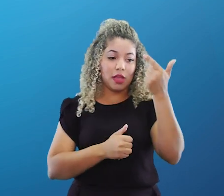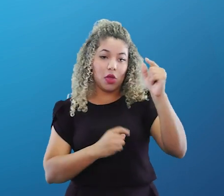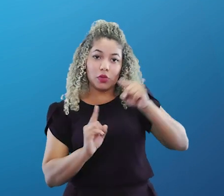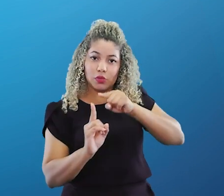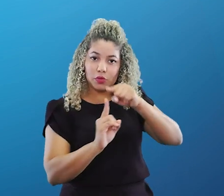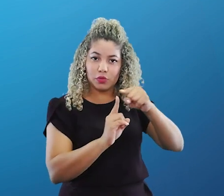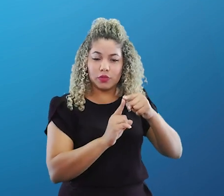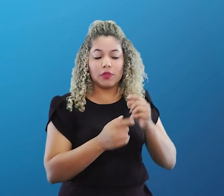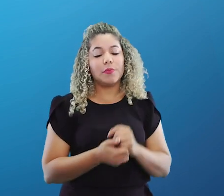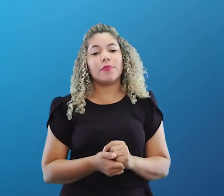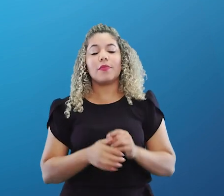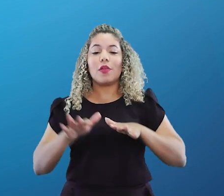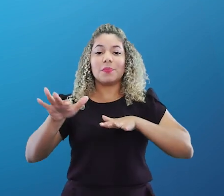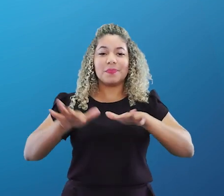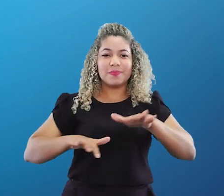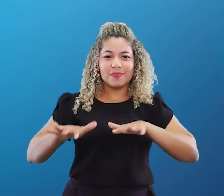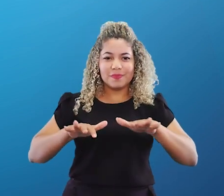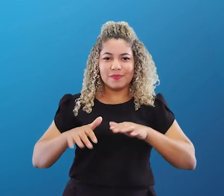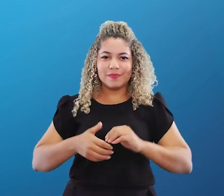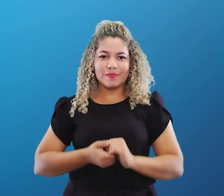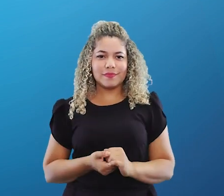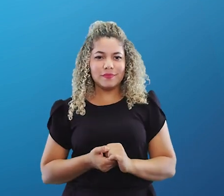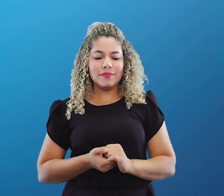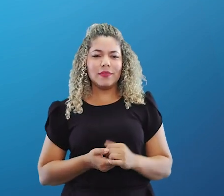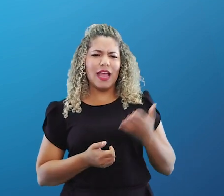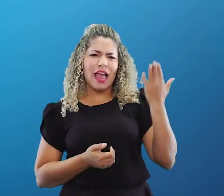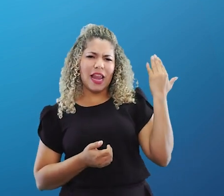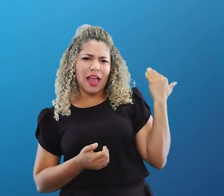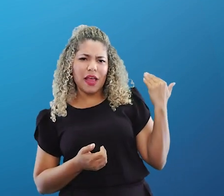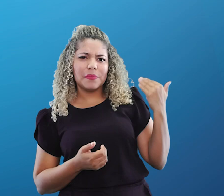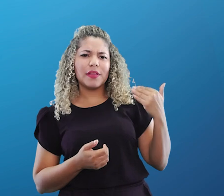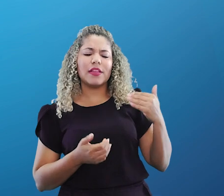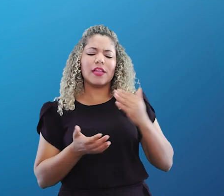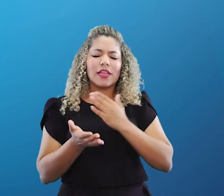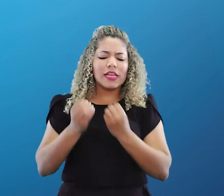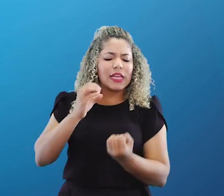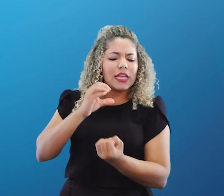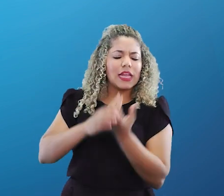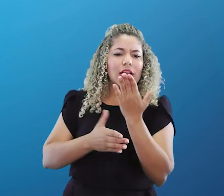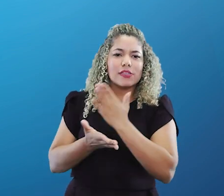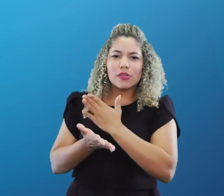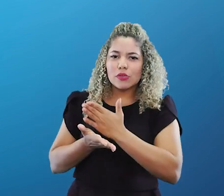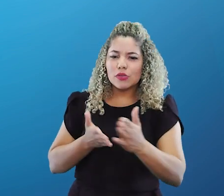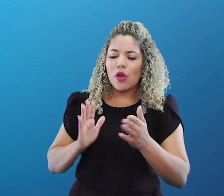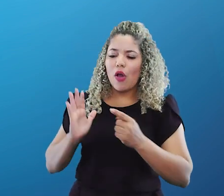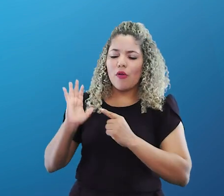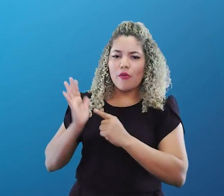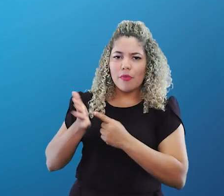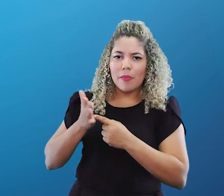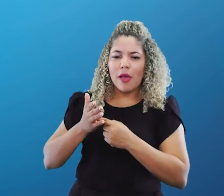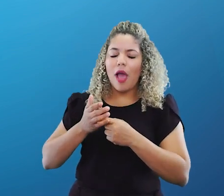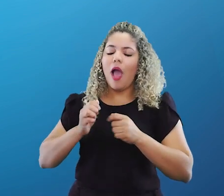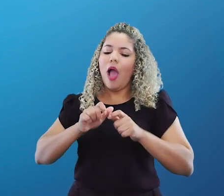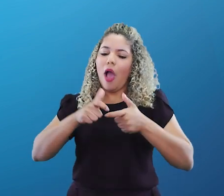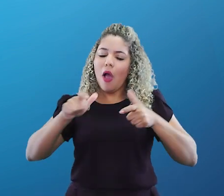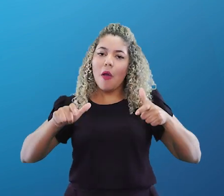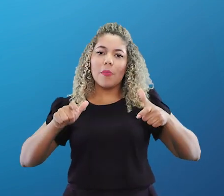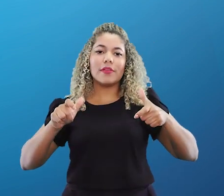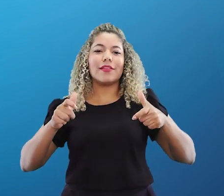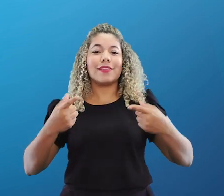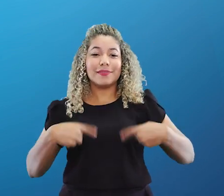em outra através do movimento. Nesse período, o desenvolvimento de novas máquinas para aumentar a produção das